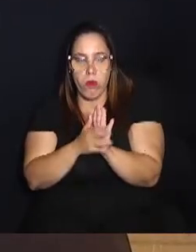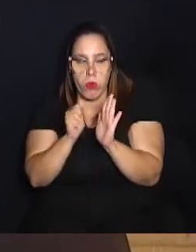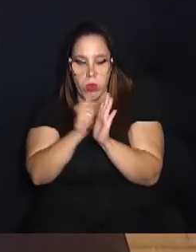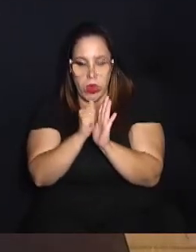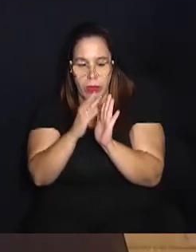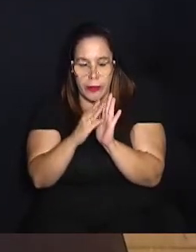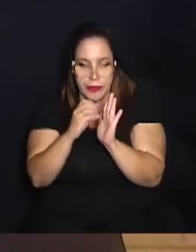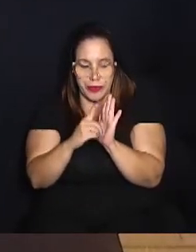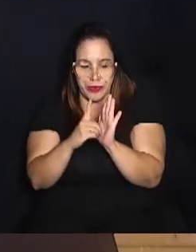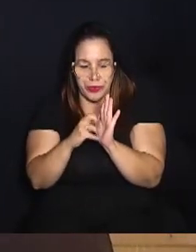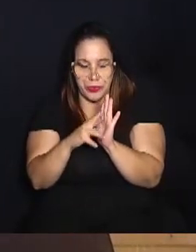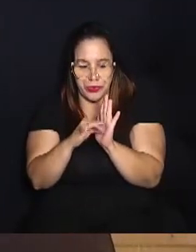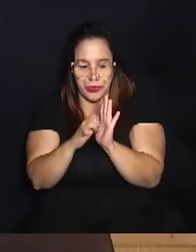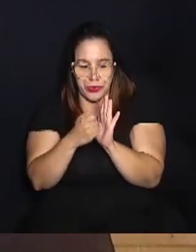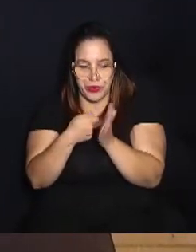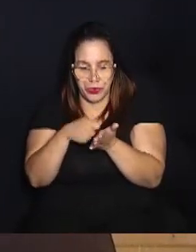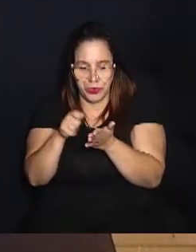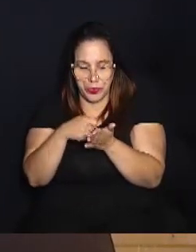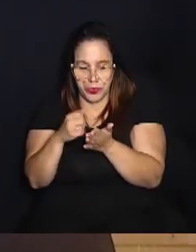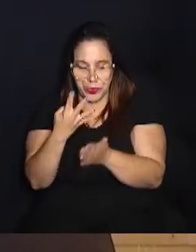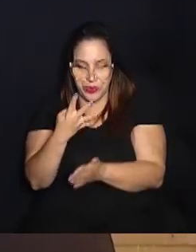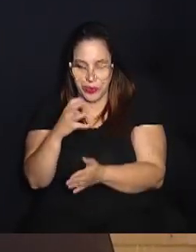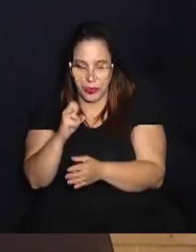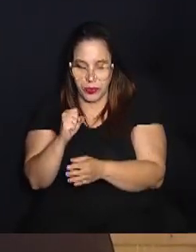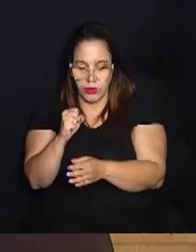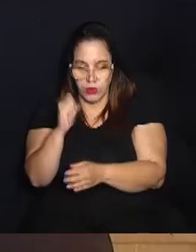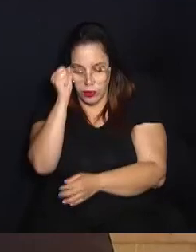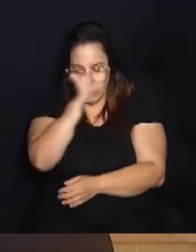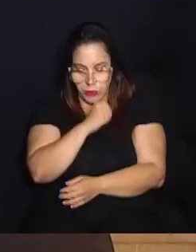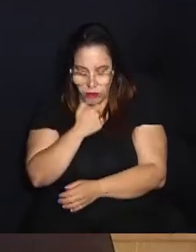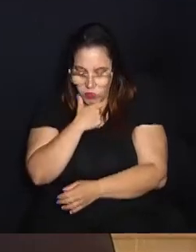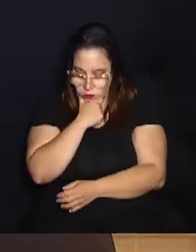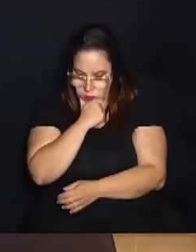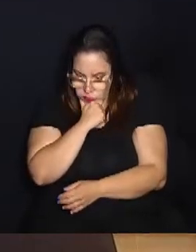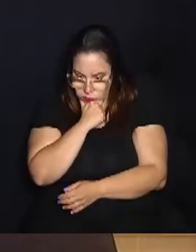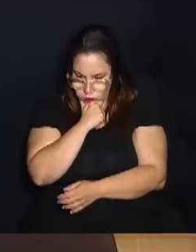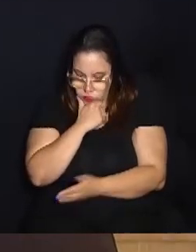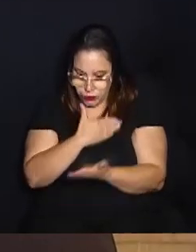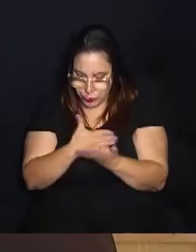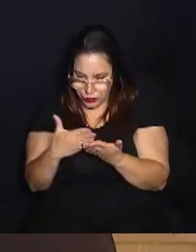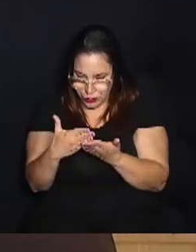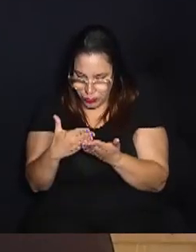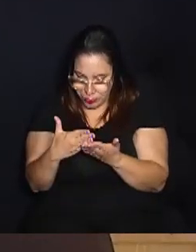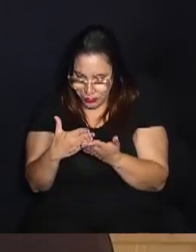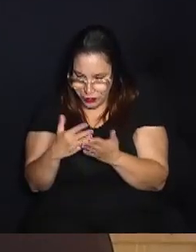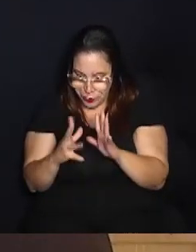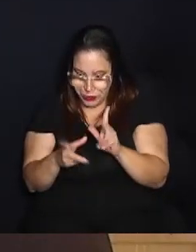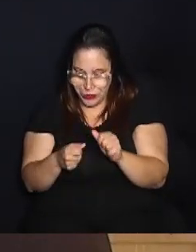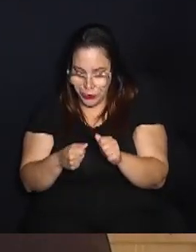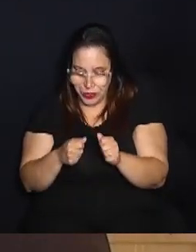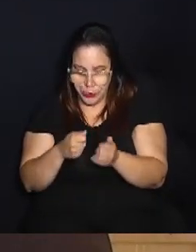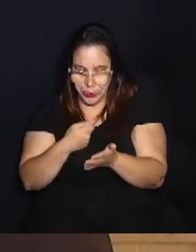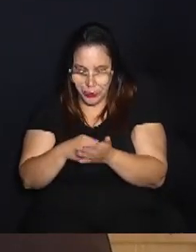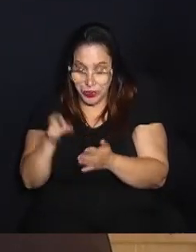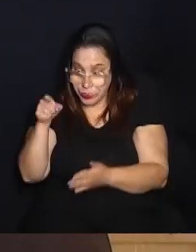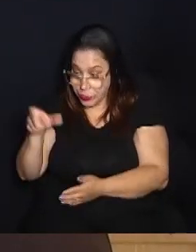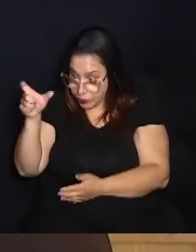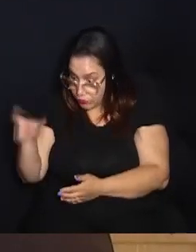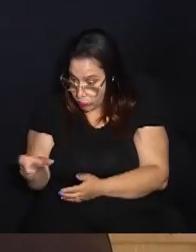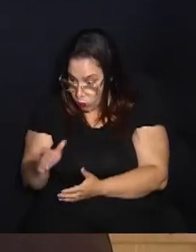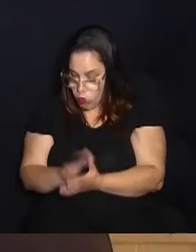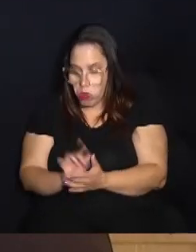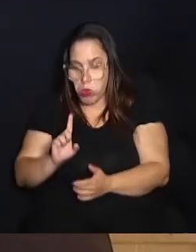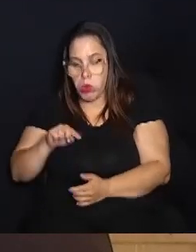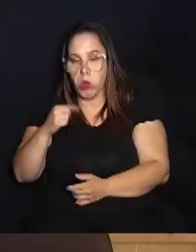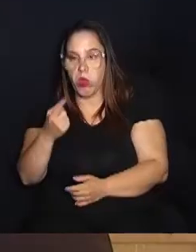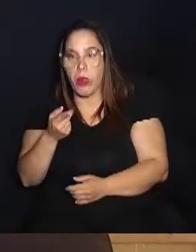deu a alfabetização em Angicos, 40 horas em Angicos, partia-se do universo vocabular daqueles